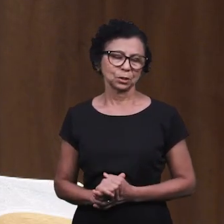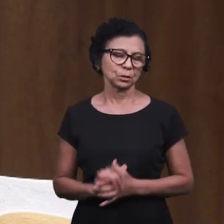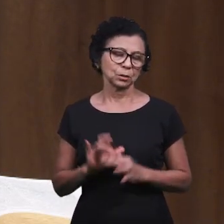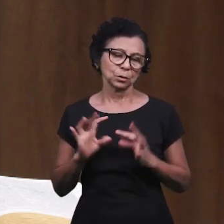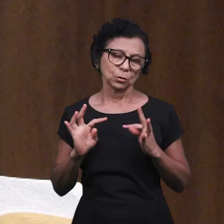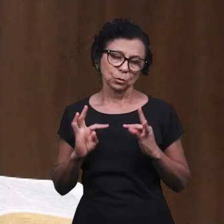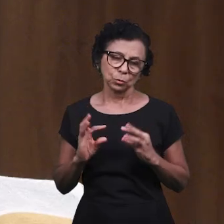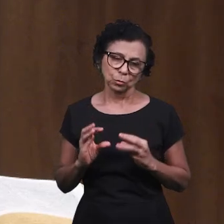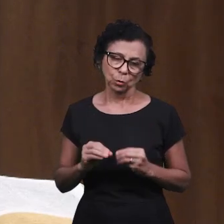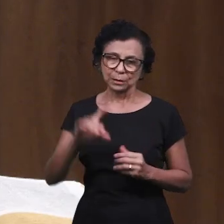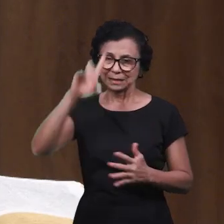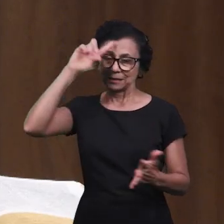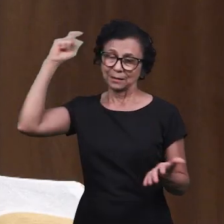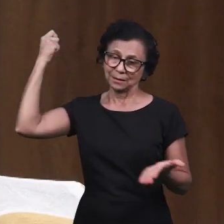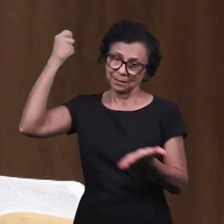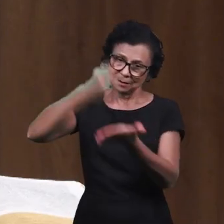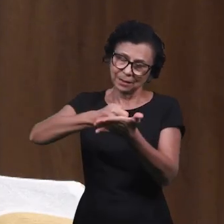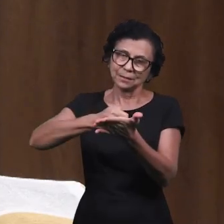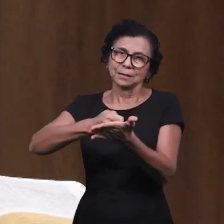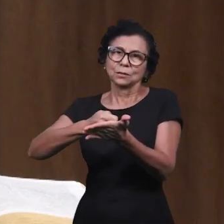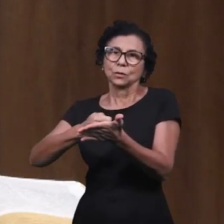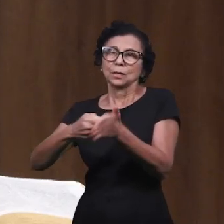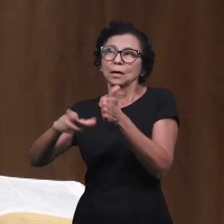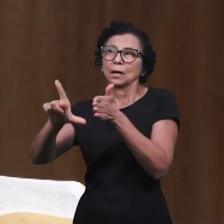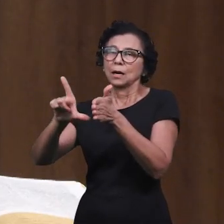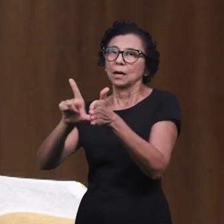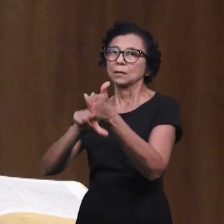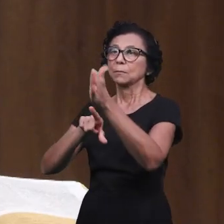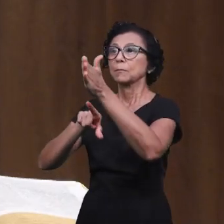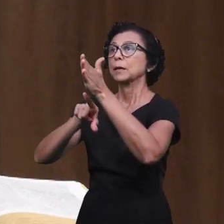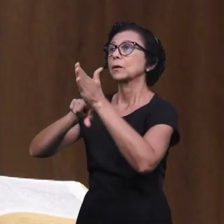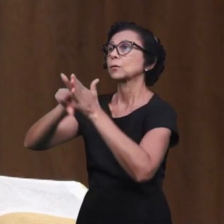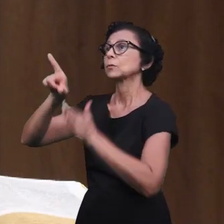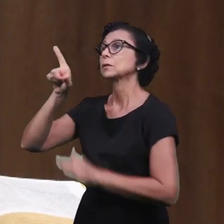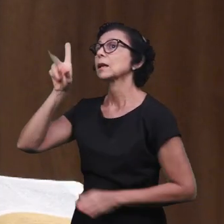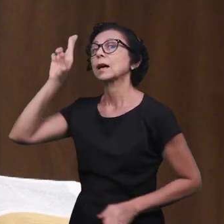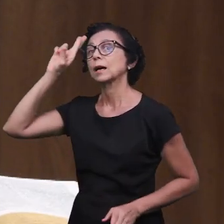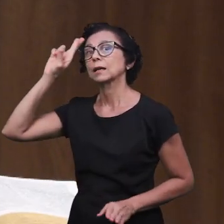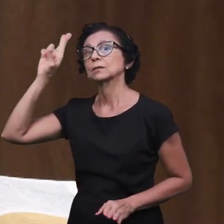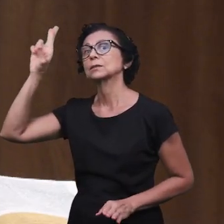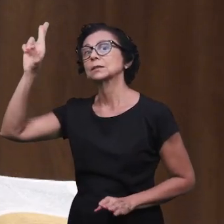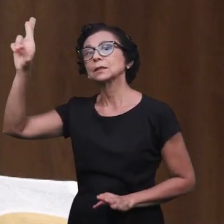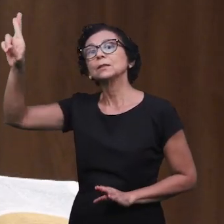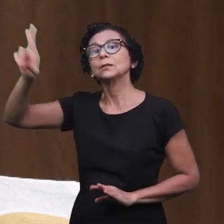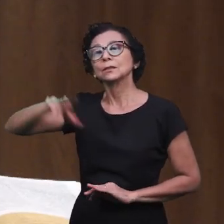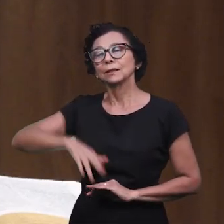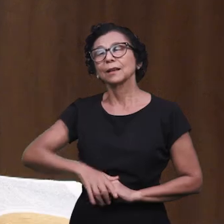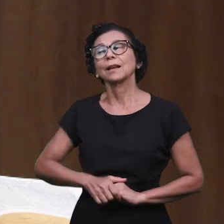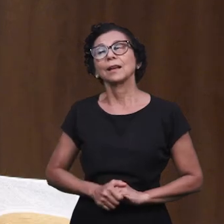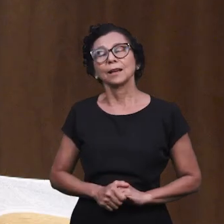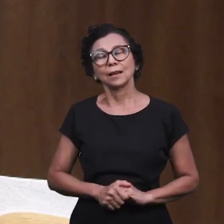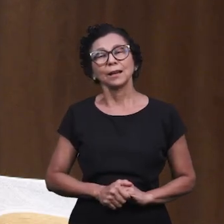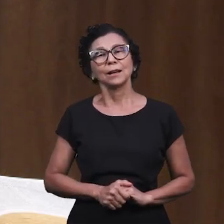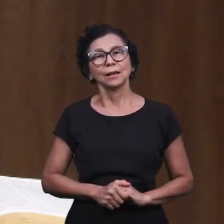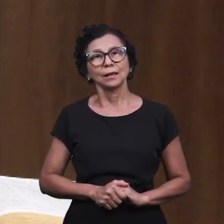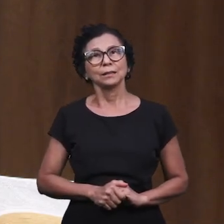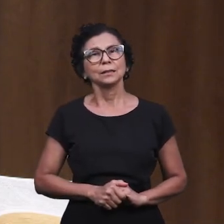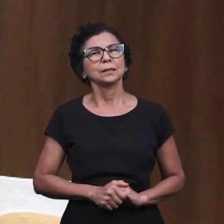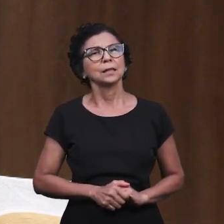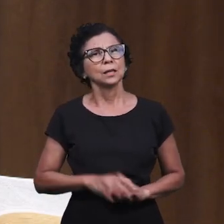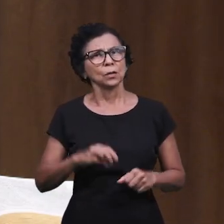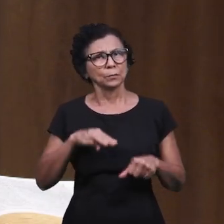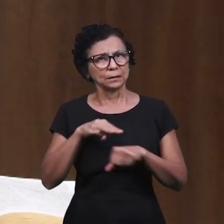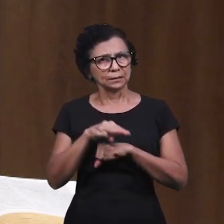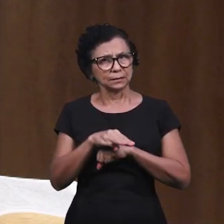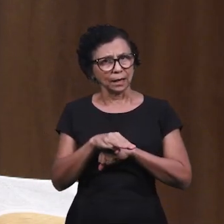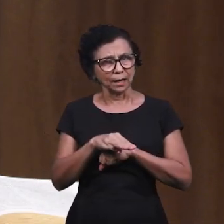decisões, elas são tomadas diante do Senhor. Elas são tomadas, as decisões dos ministérios, elas são tomadas aos pés do Senhor.